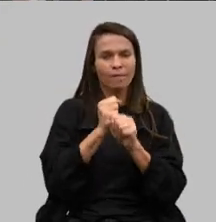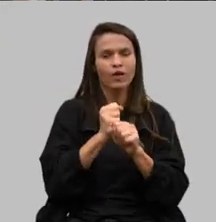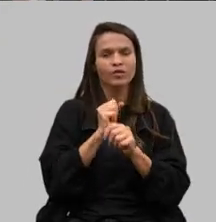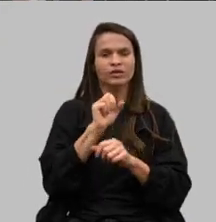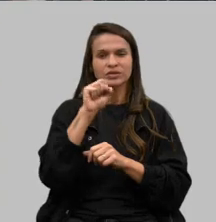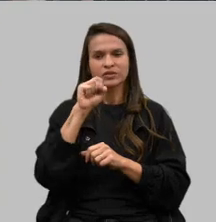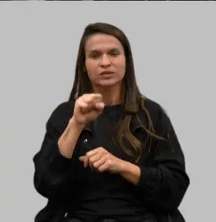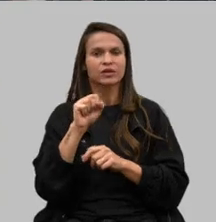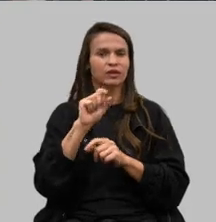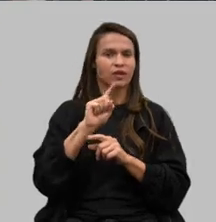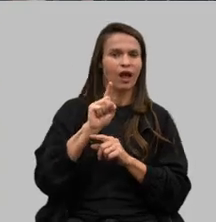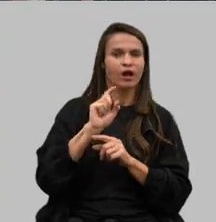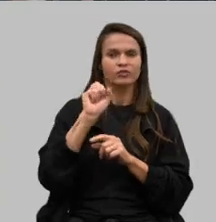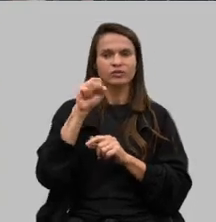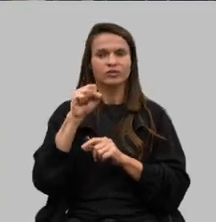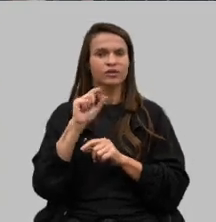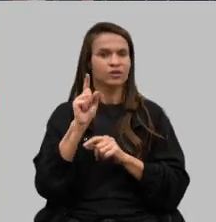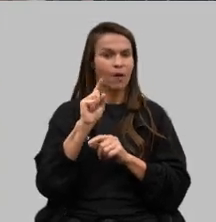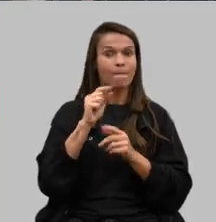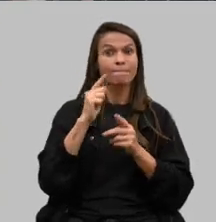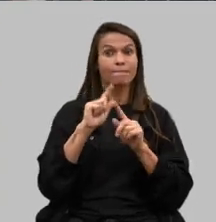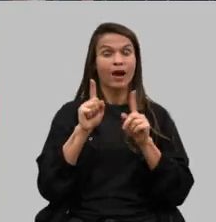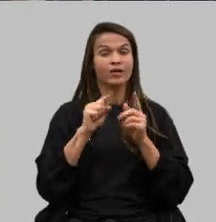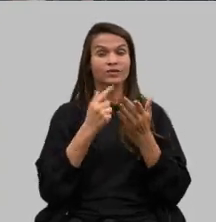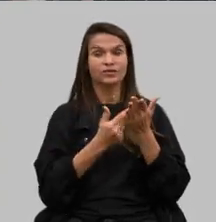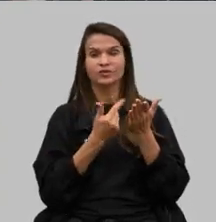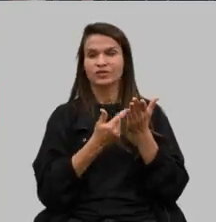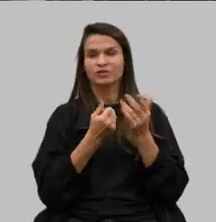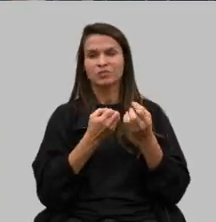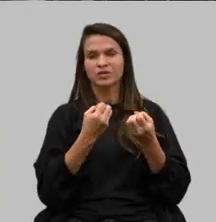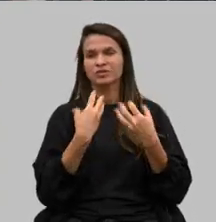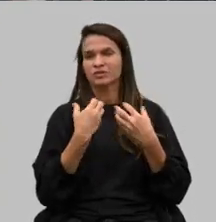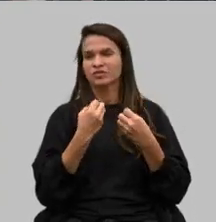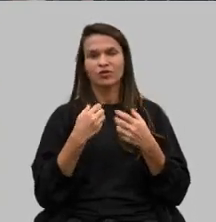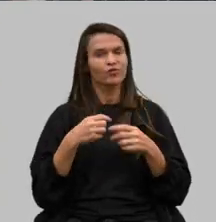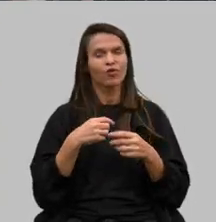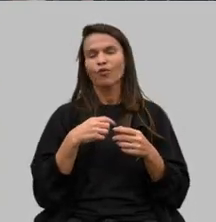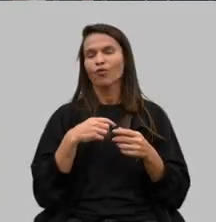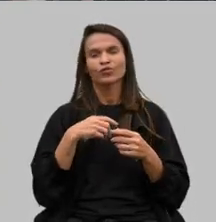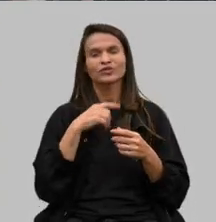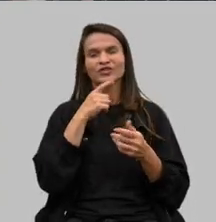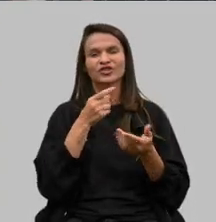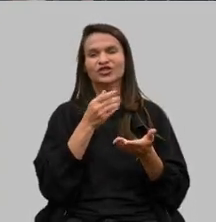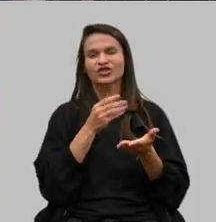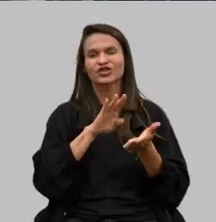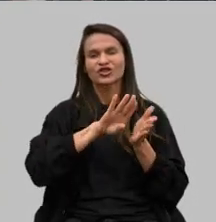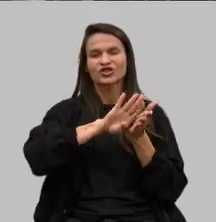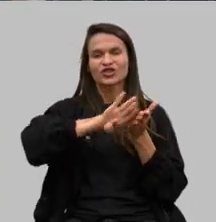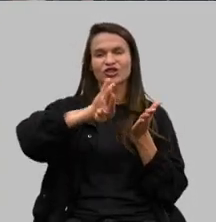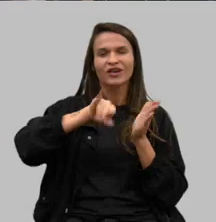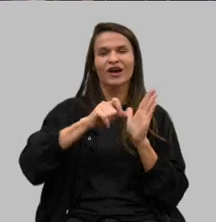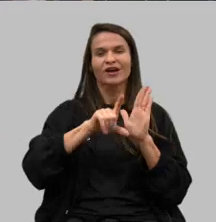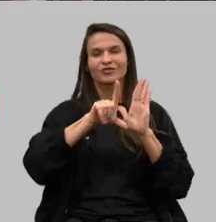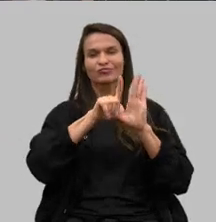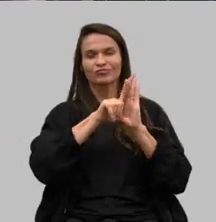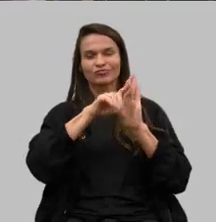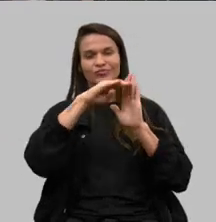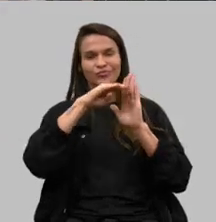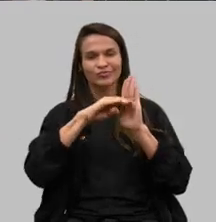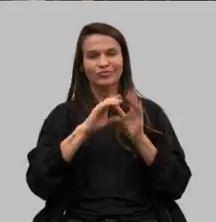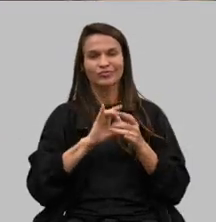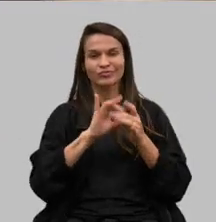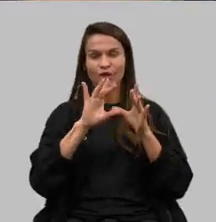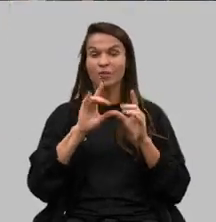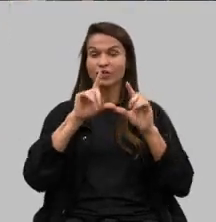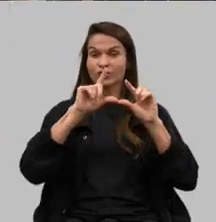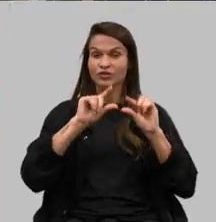mas o Vítor já me ensinou que algum nível de discricionariedade eu não vou conseguir tirar do licenciamento ambiental e eu já aceitei mas eu vou diminuir ao máximo para dar